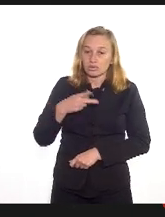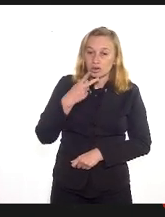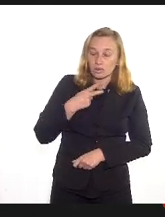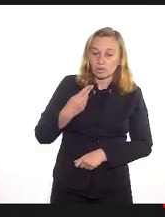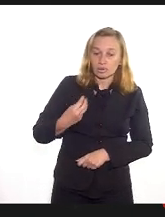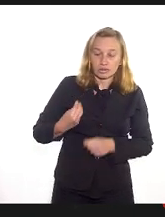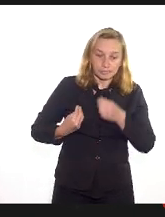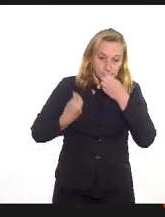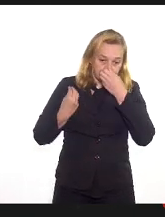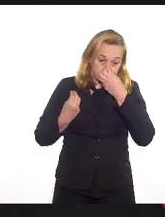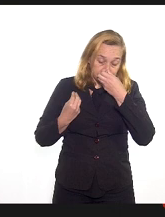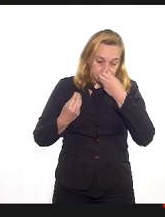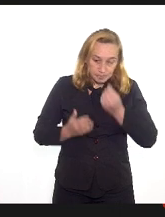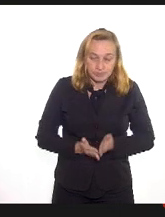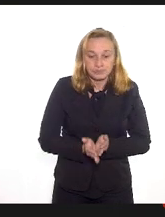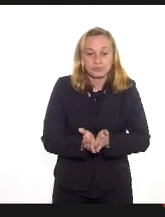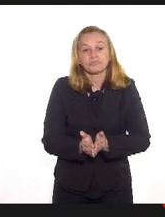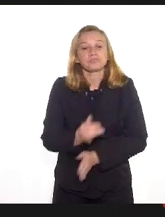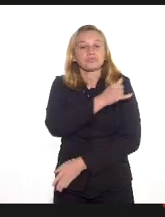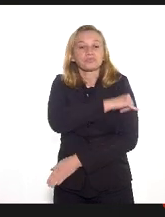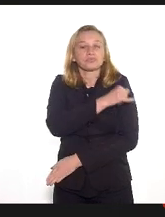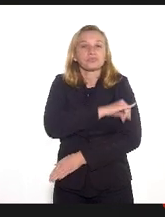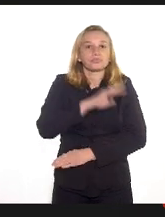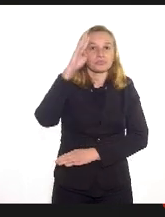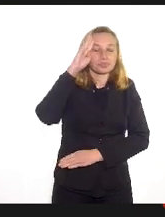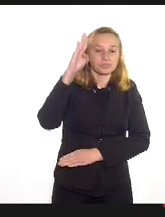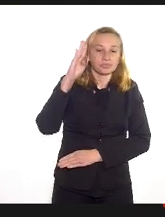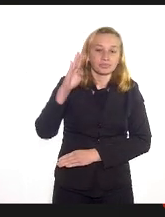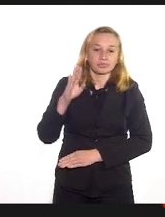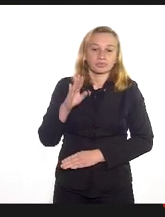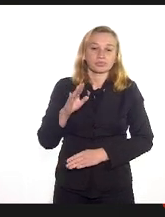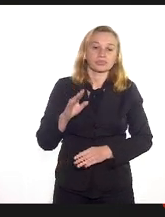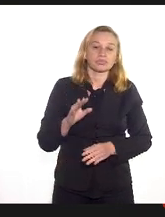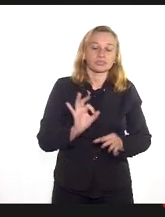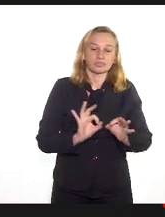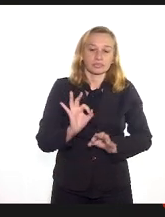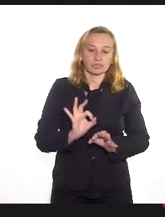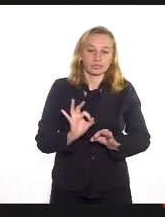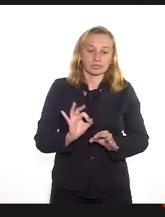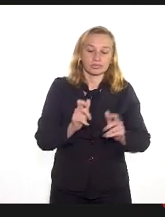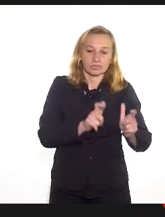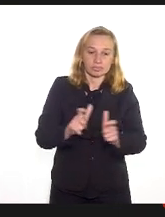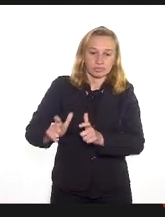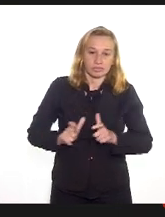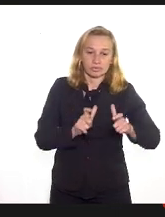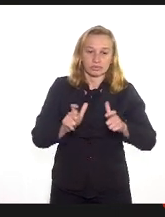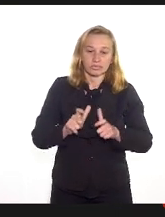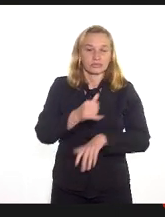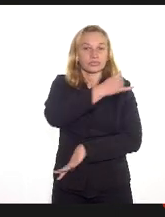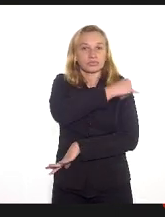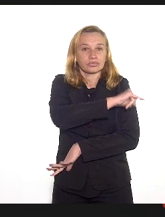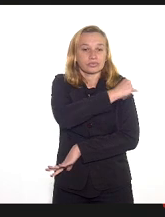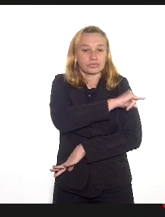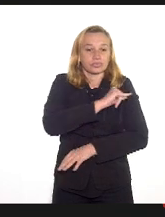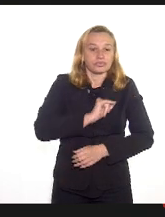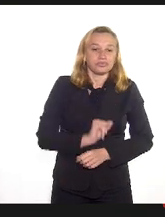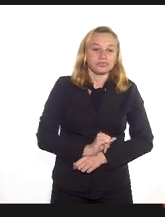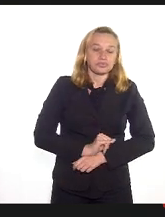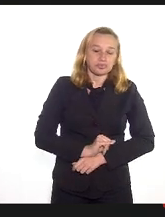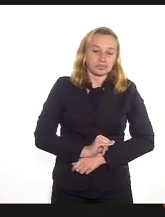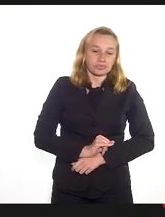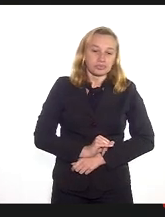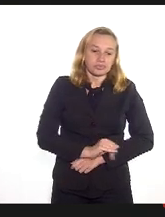da Marinha no Rio de Janeiro. Nós temos os principais órgãos da Marinha localizados no Rio de Janeiro,